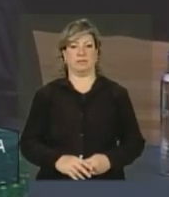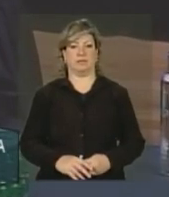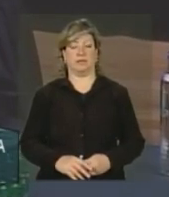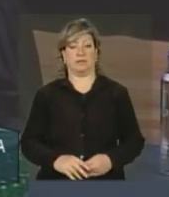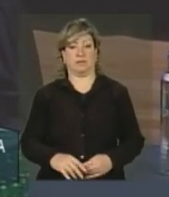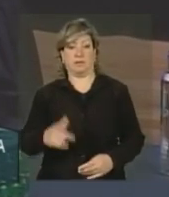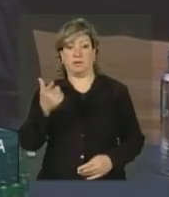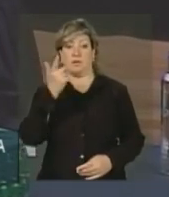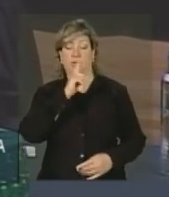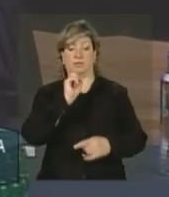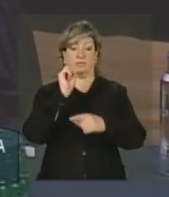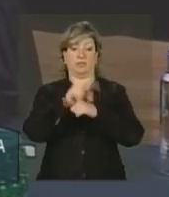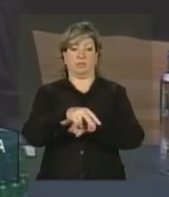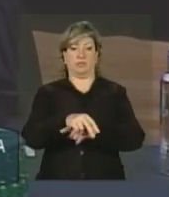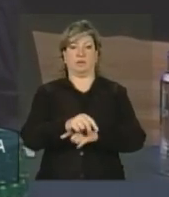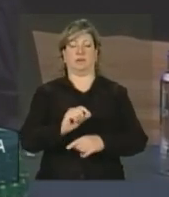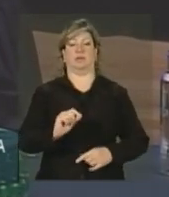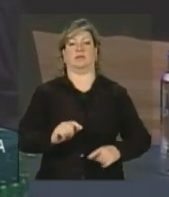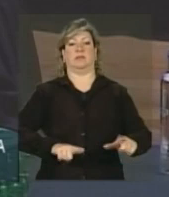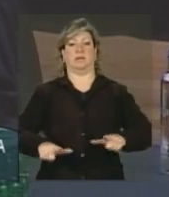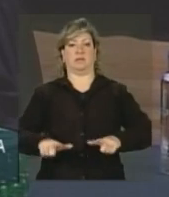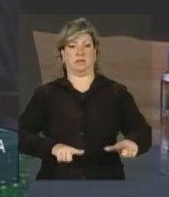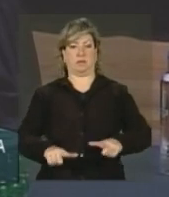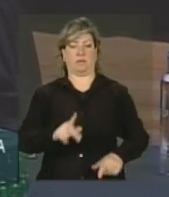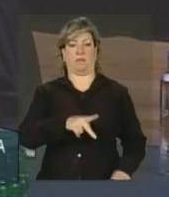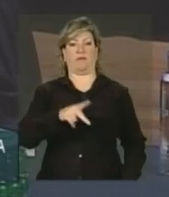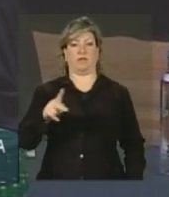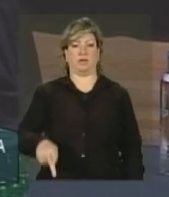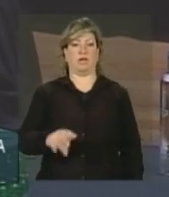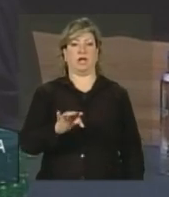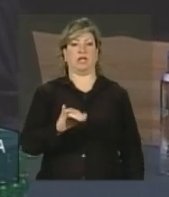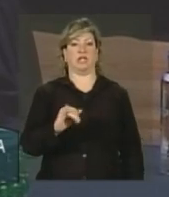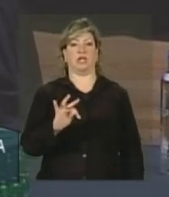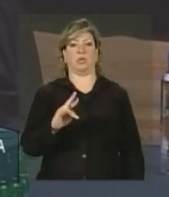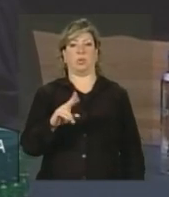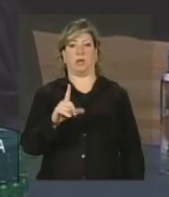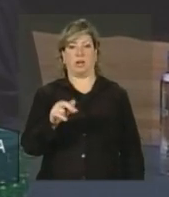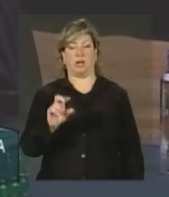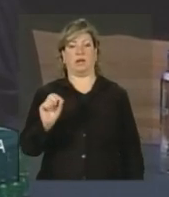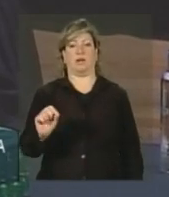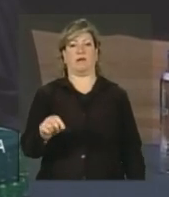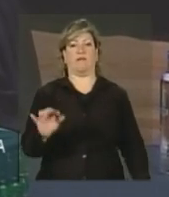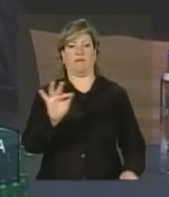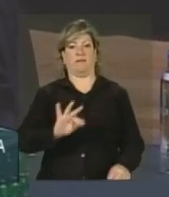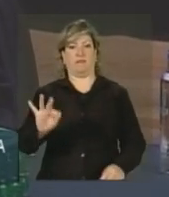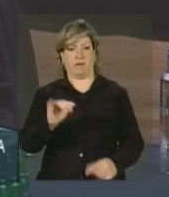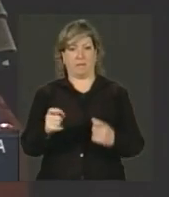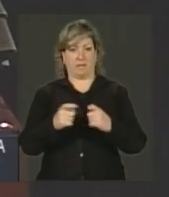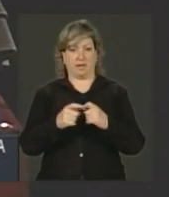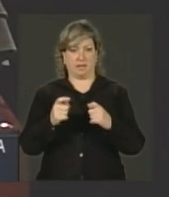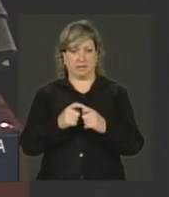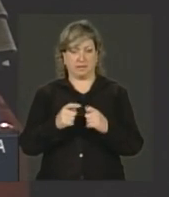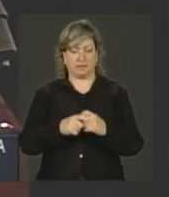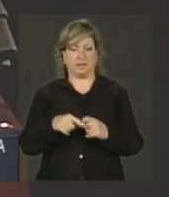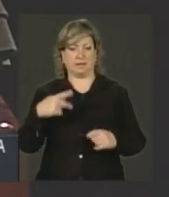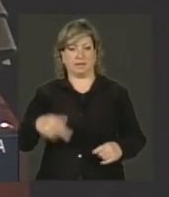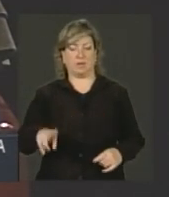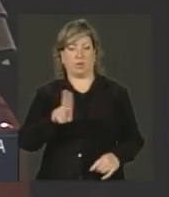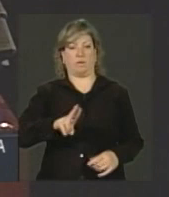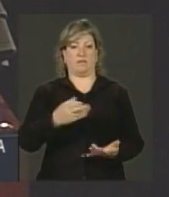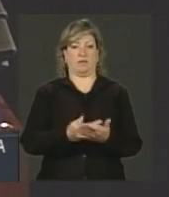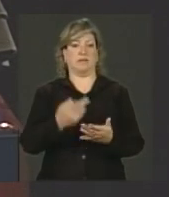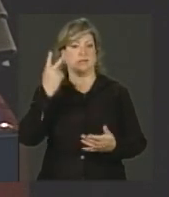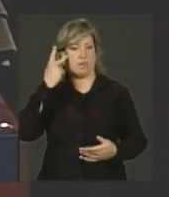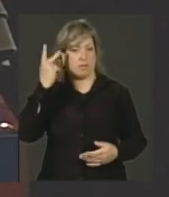Assumi o cargo de professor titular da Faculdade de Medicina da Universidade de São Paulo é um sonho de muitos e privilégio